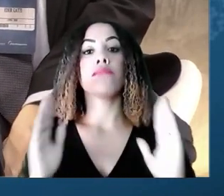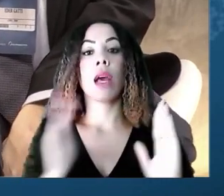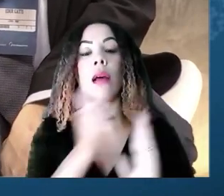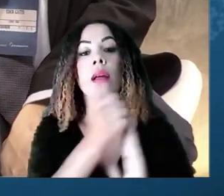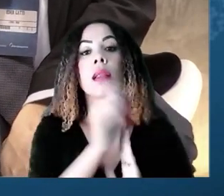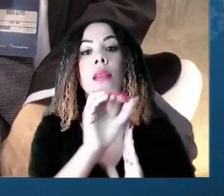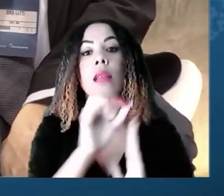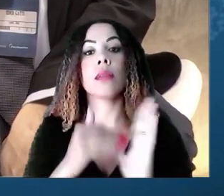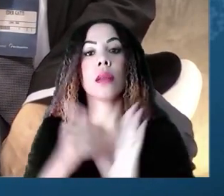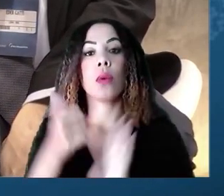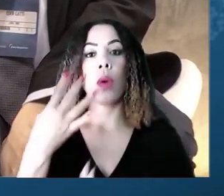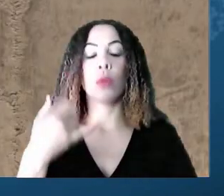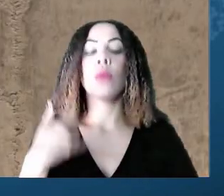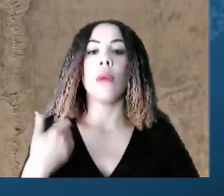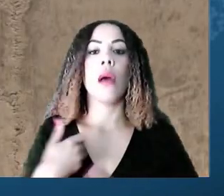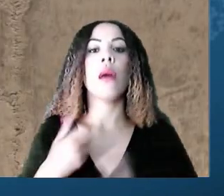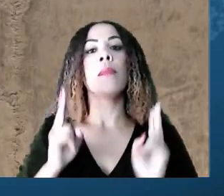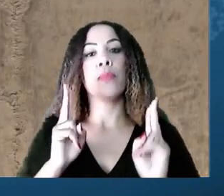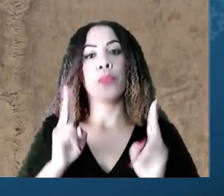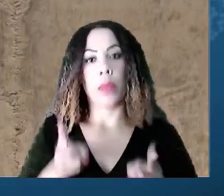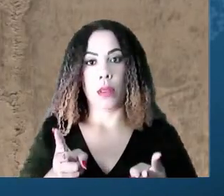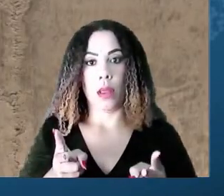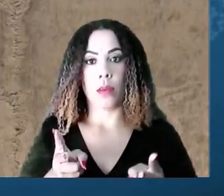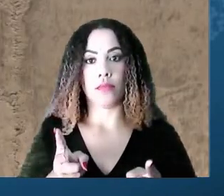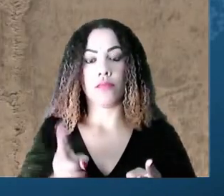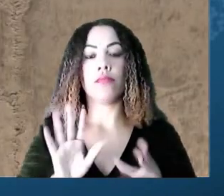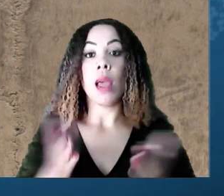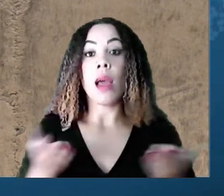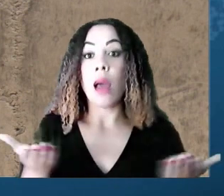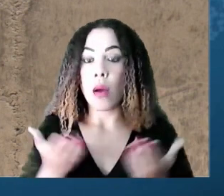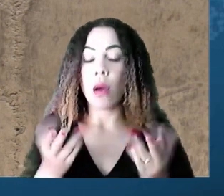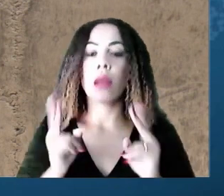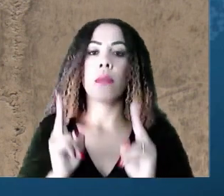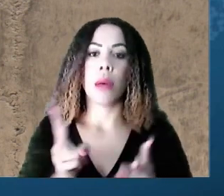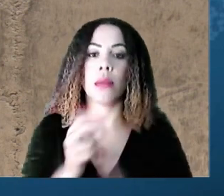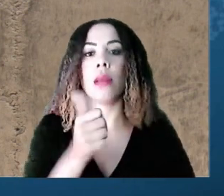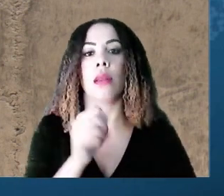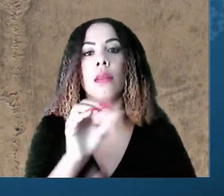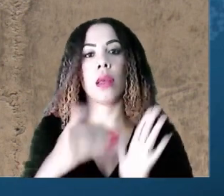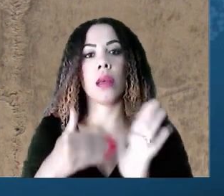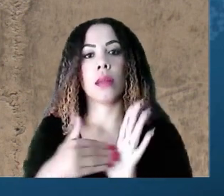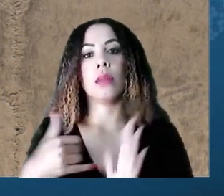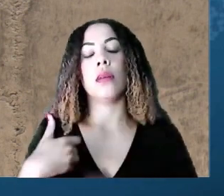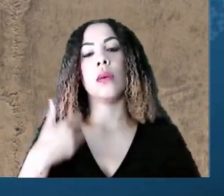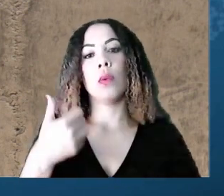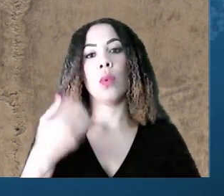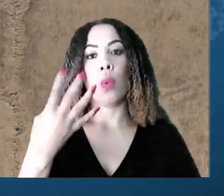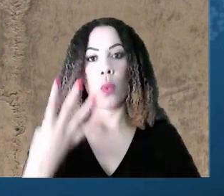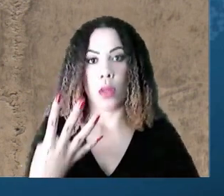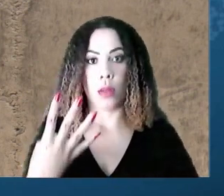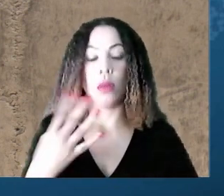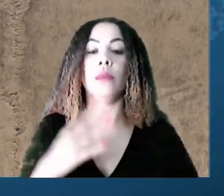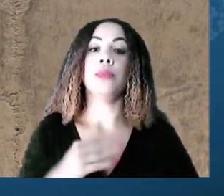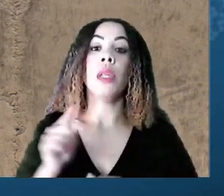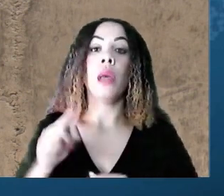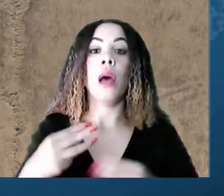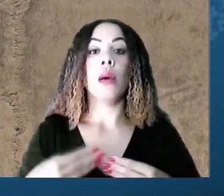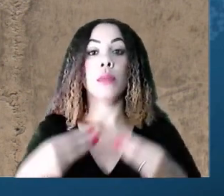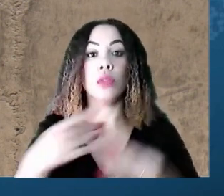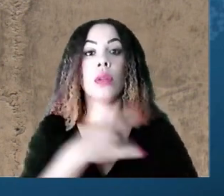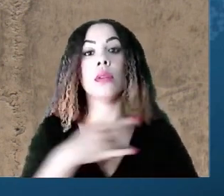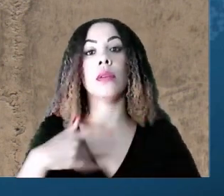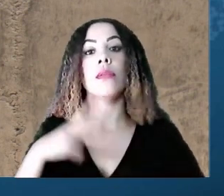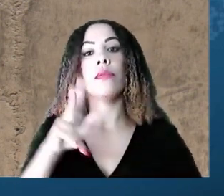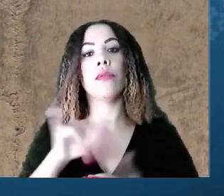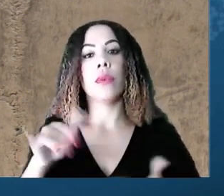anos. Por enquanto, nós vamos manter 10 a 14 anos. 10 a 14 anos, e o Ministério da Saúde vai entrar agora com